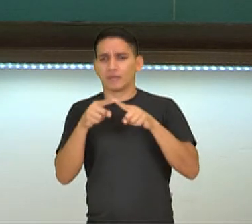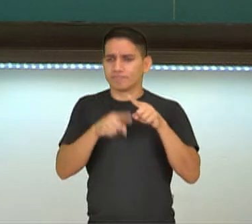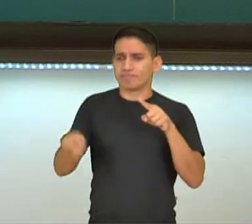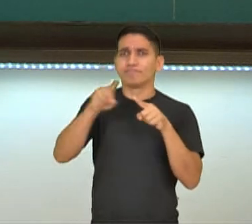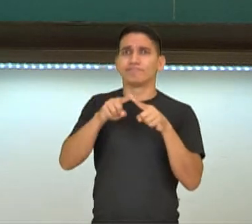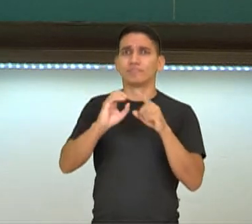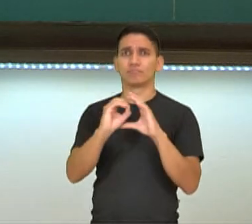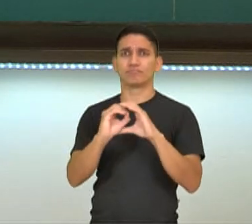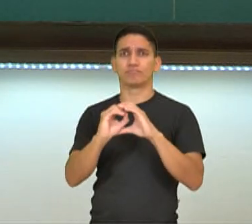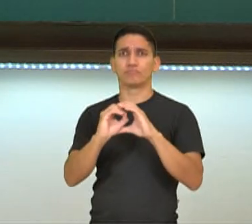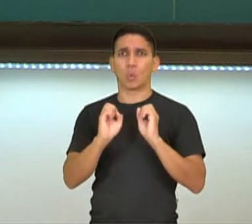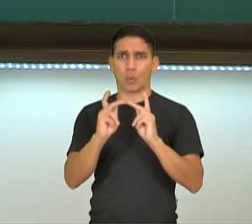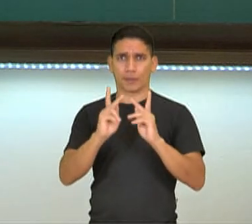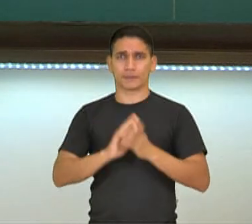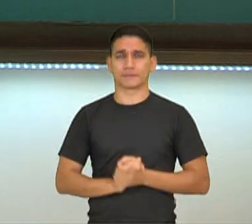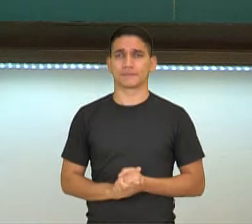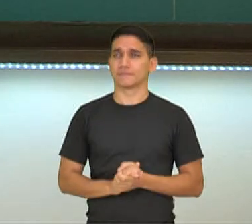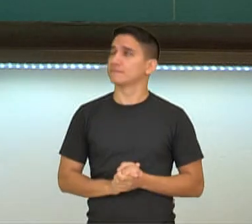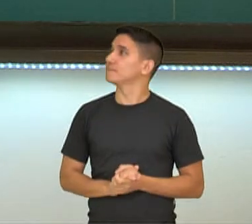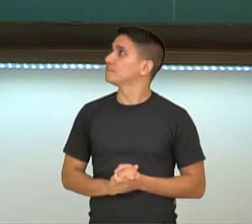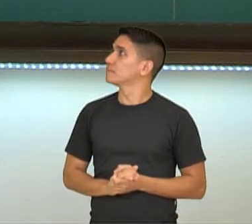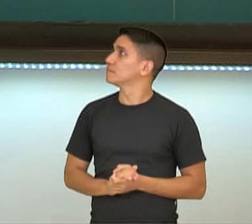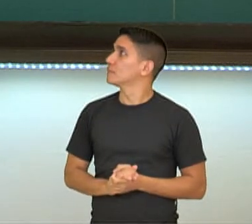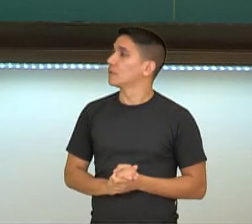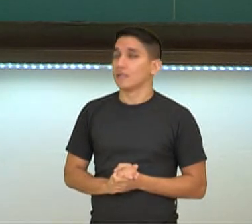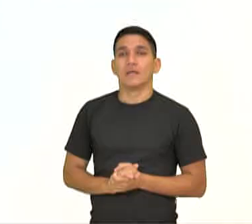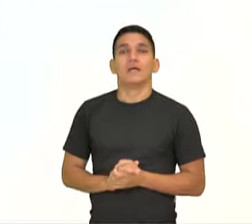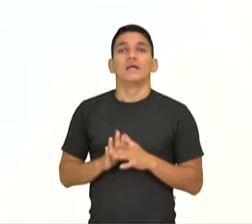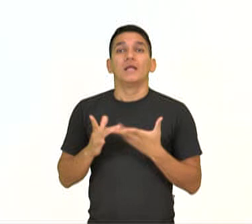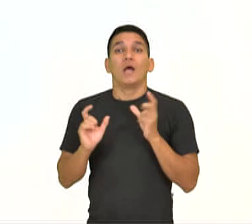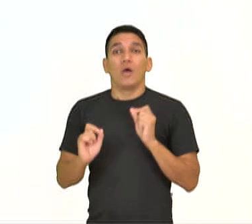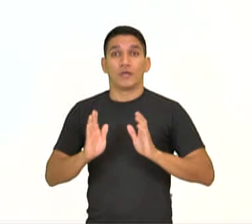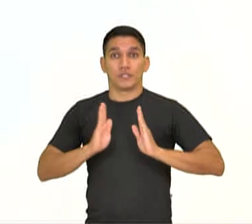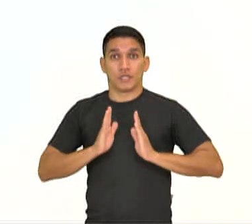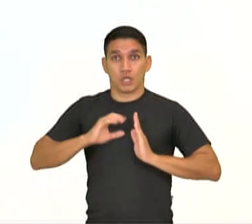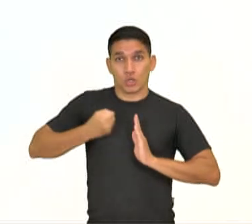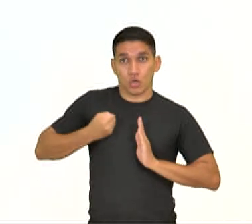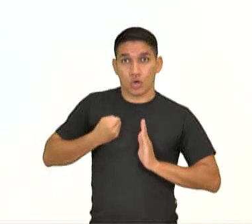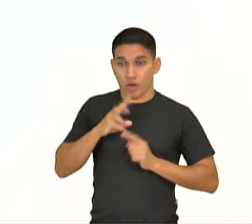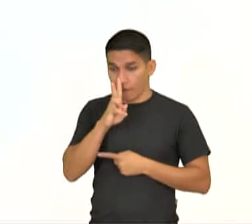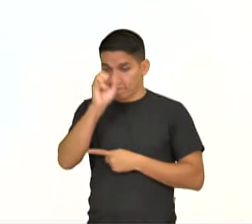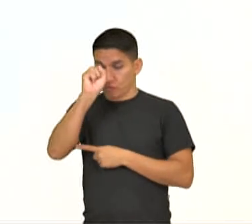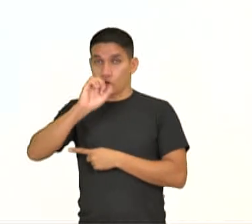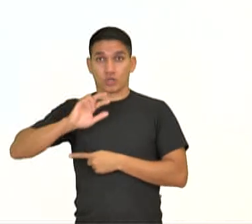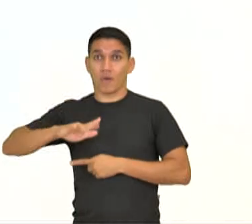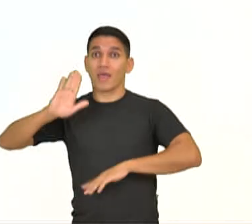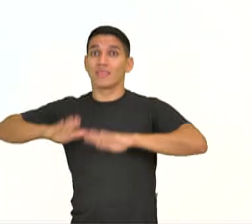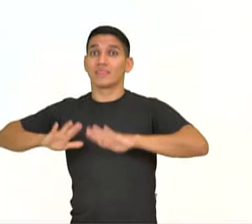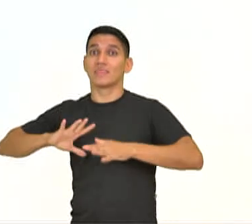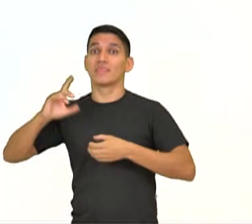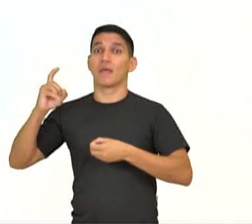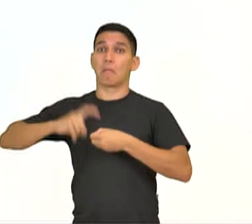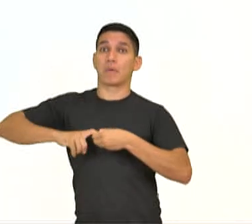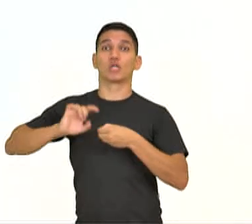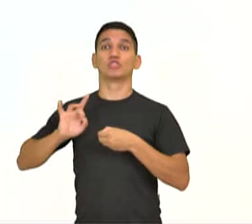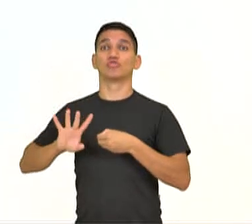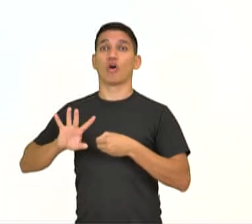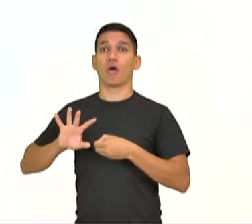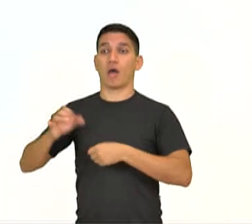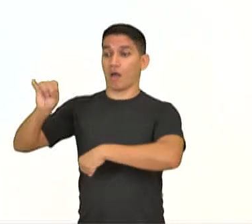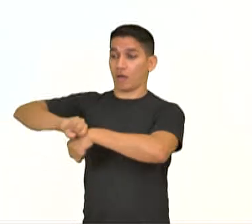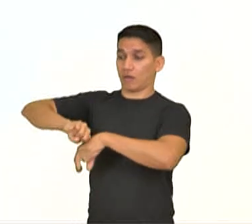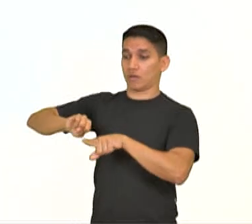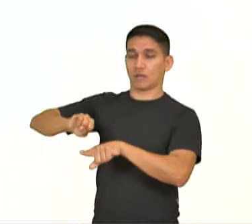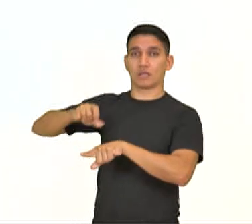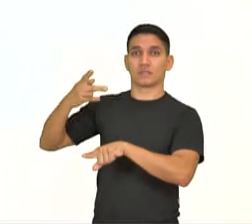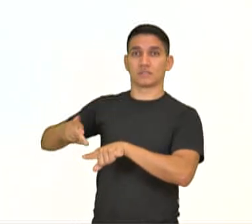esferas, ok? Então, olha só. O módulo da força não depende do sinal das cargas. Então, o valor da força não